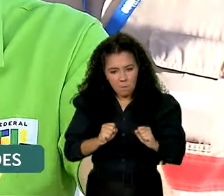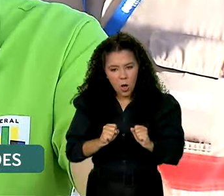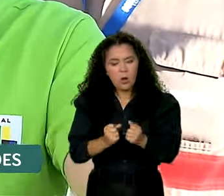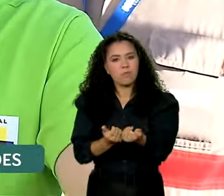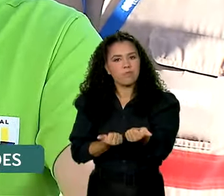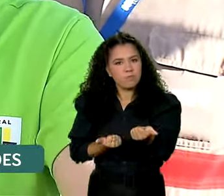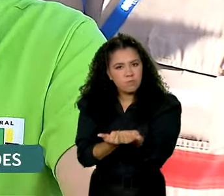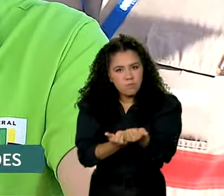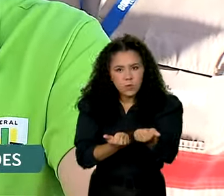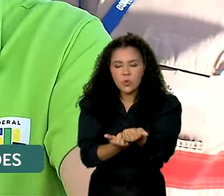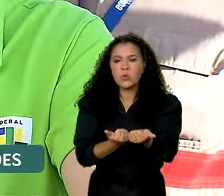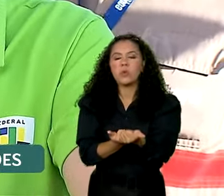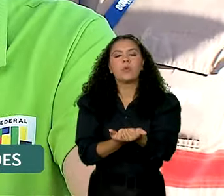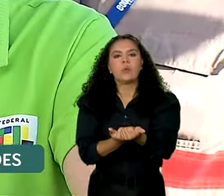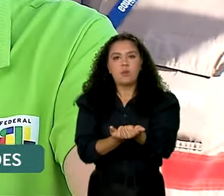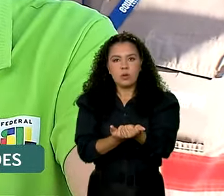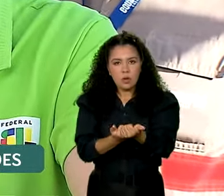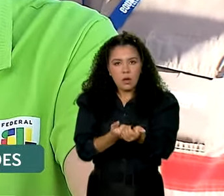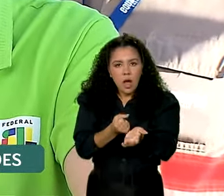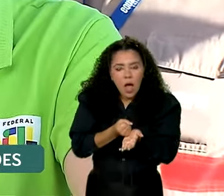muito